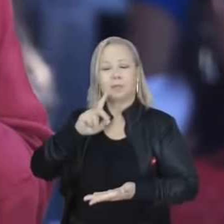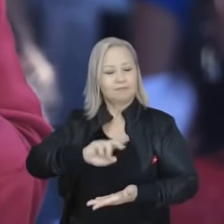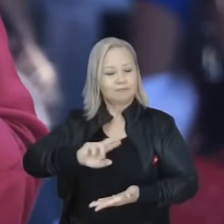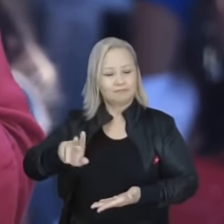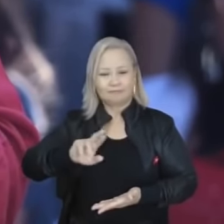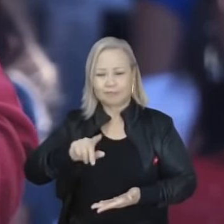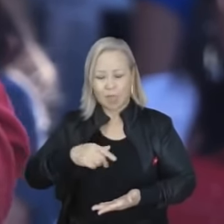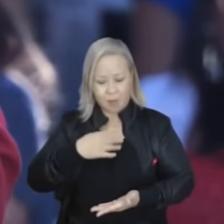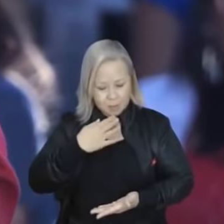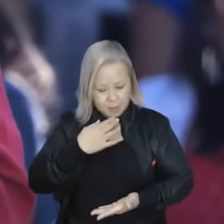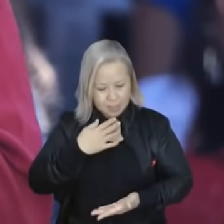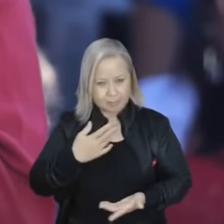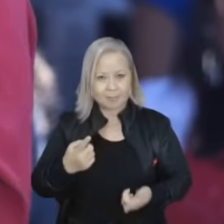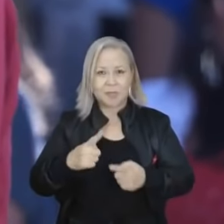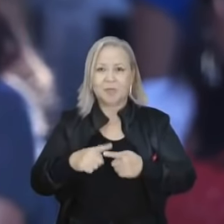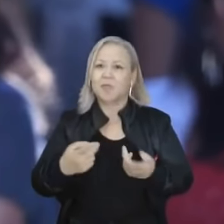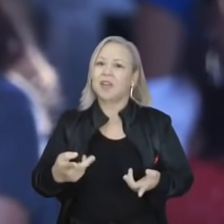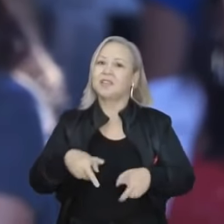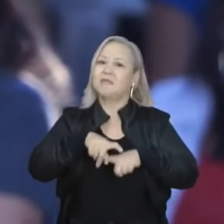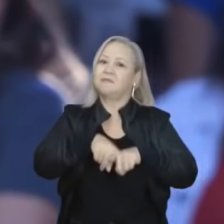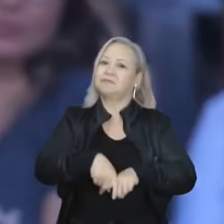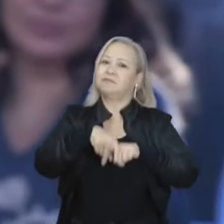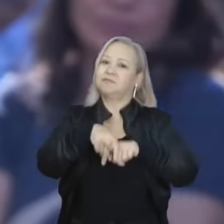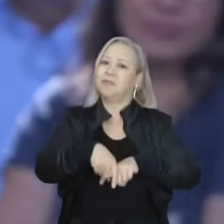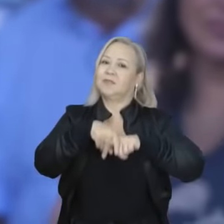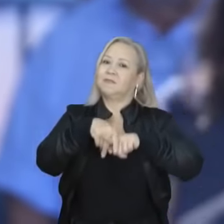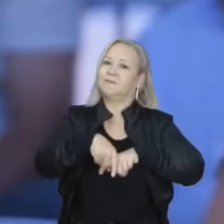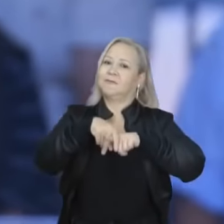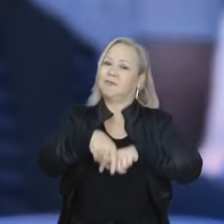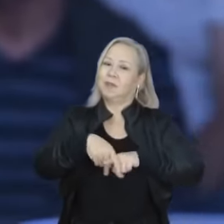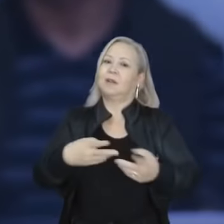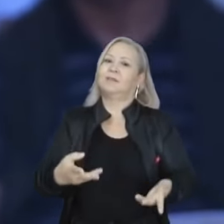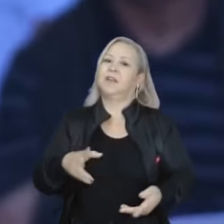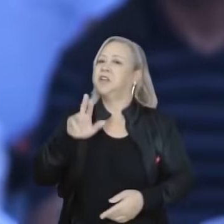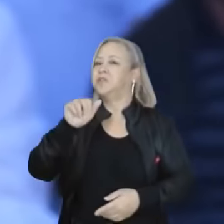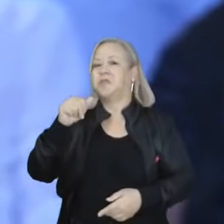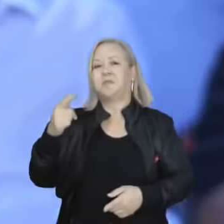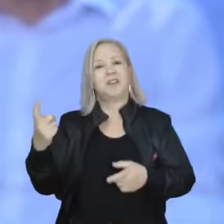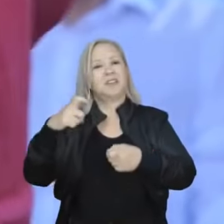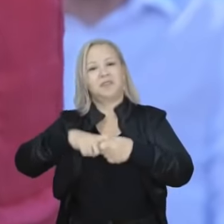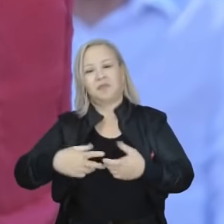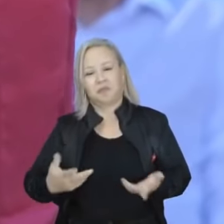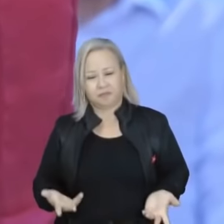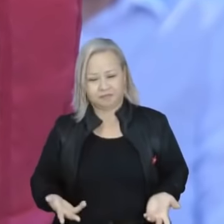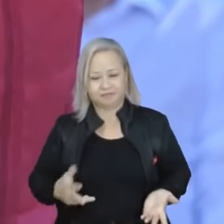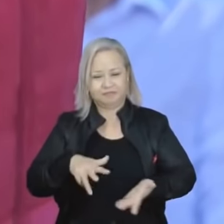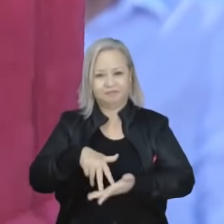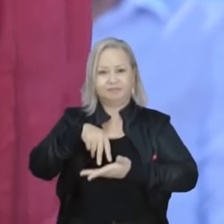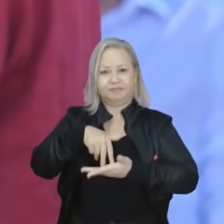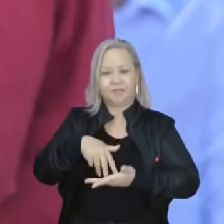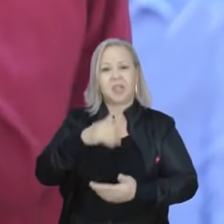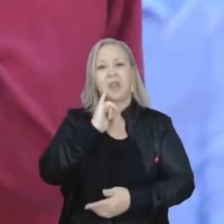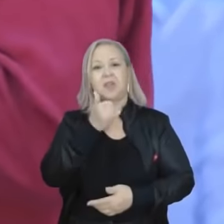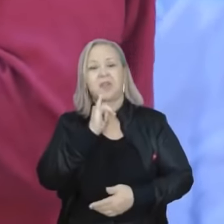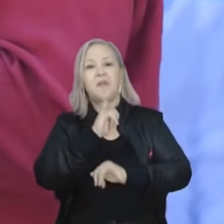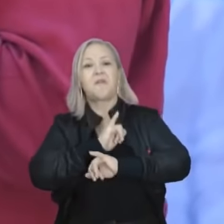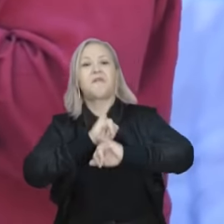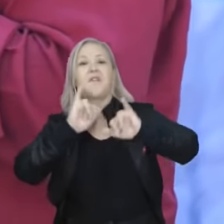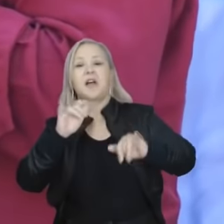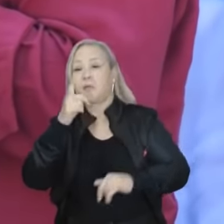uma cangaia e nunca mais a gente levanta a cabeça. E nós, eu tenho dito para o Alckmin, somente